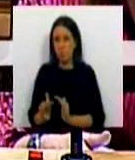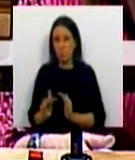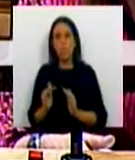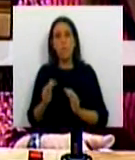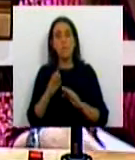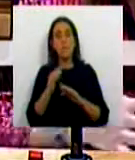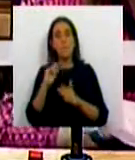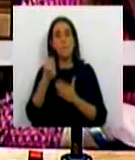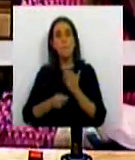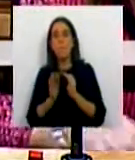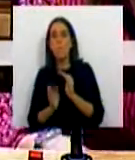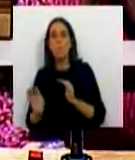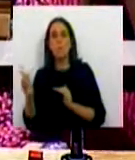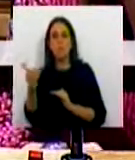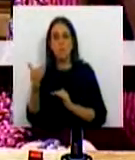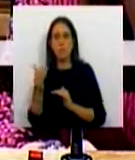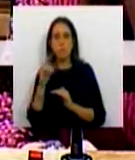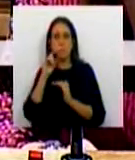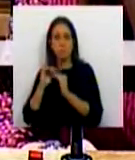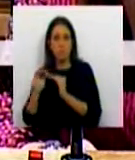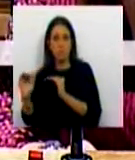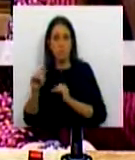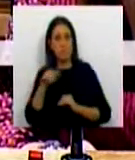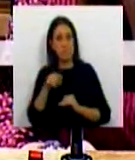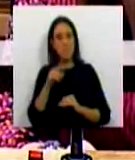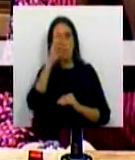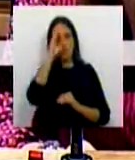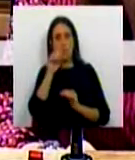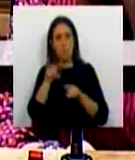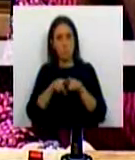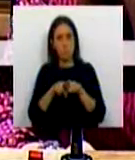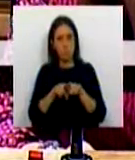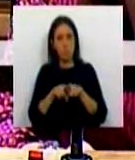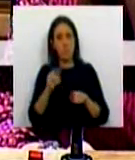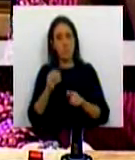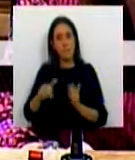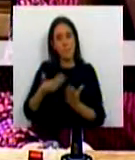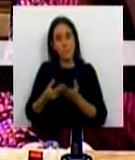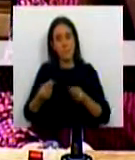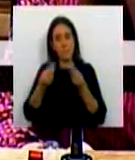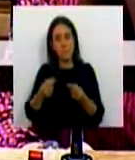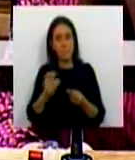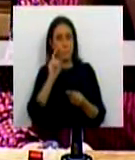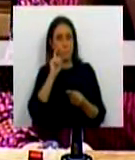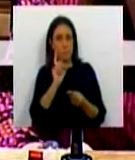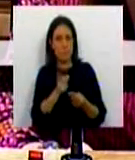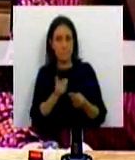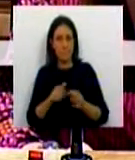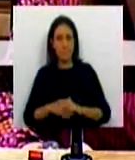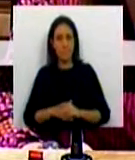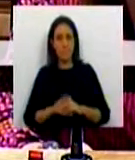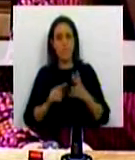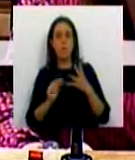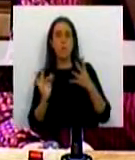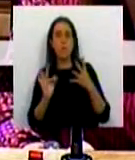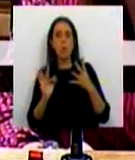dos impostos indiretos. Esta é a política deste Governo e a proposta que apresentámos assegura isso mesmo. No quarto domínio,